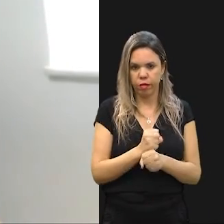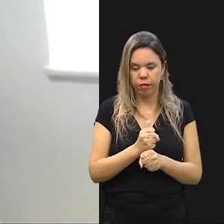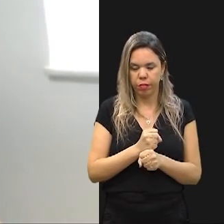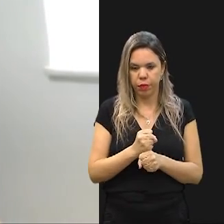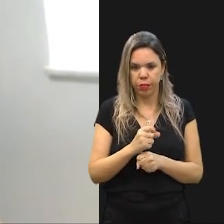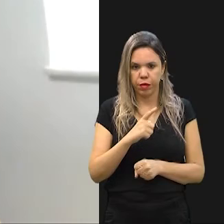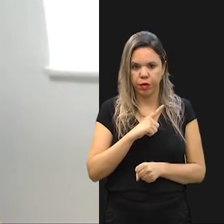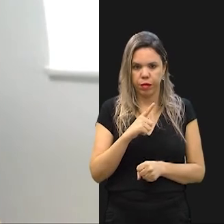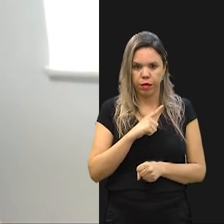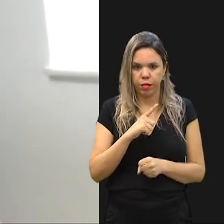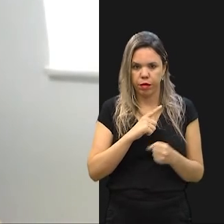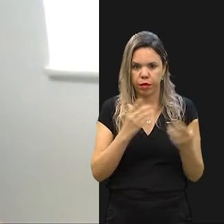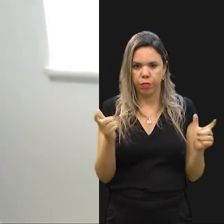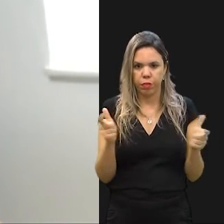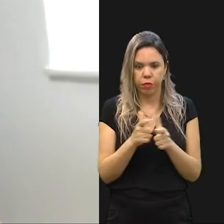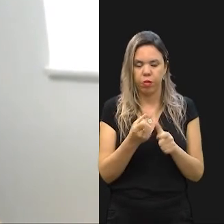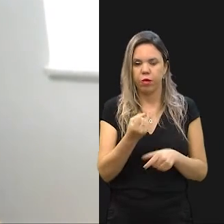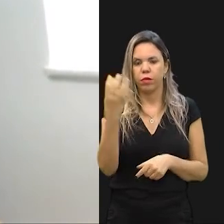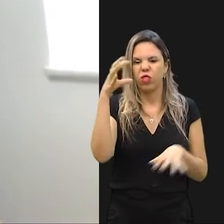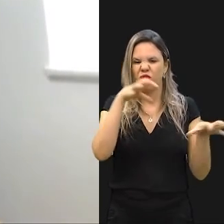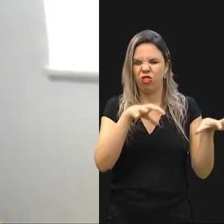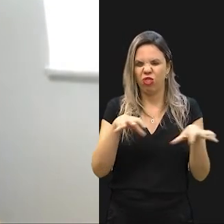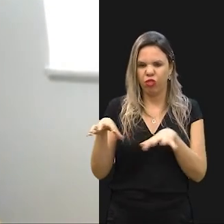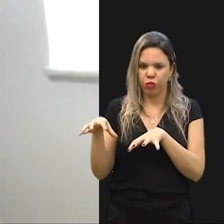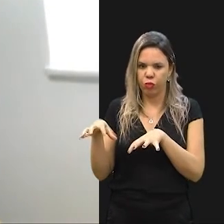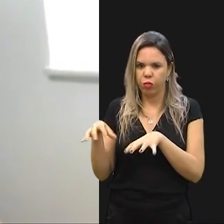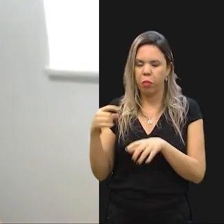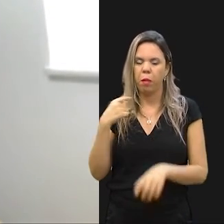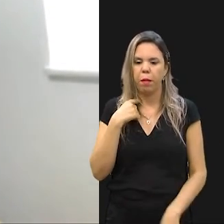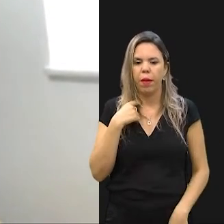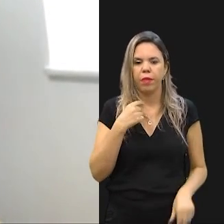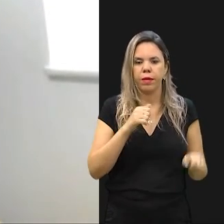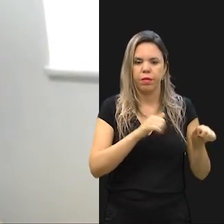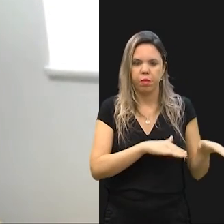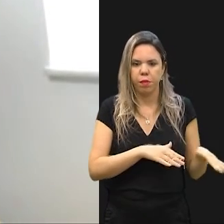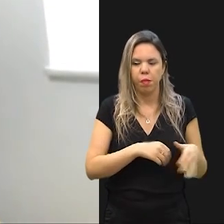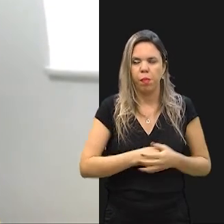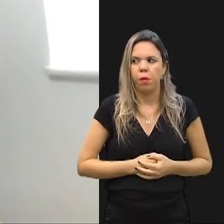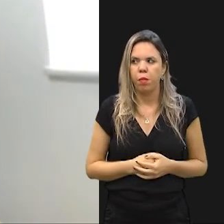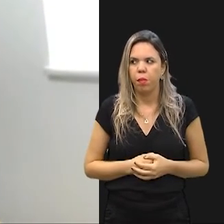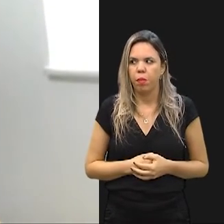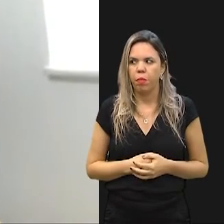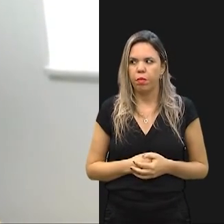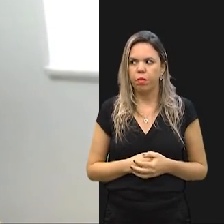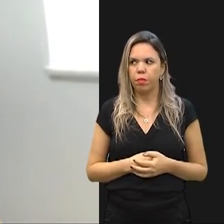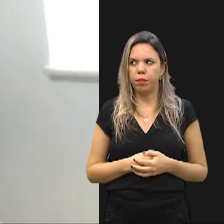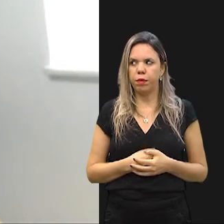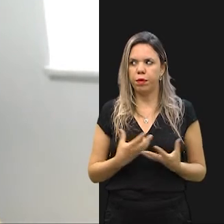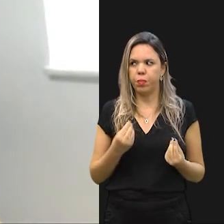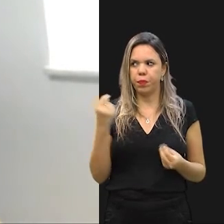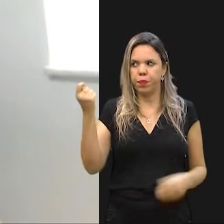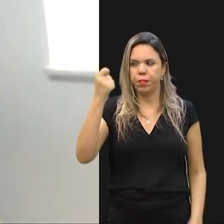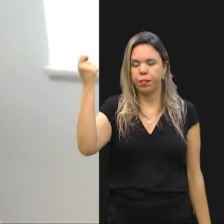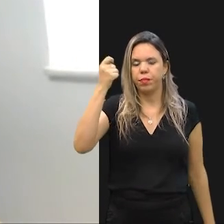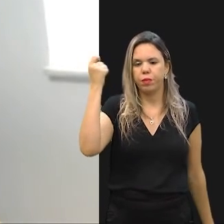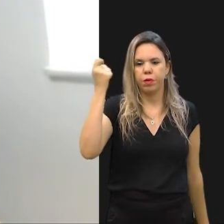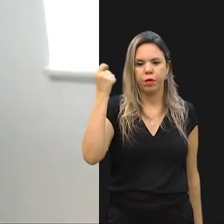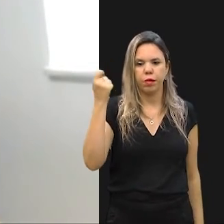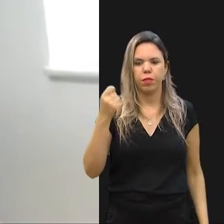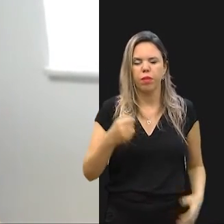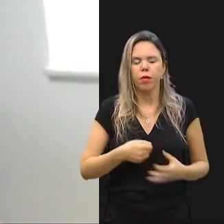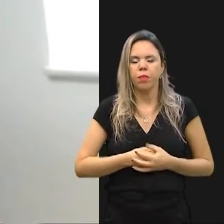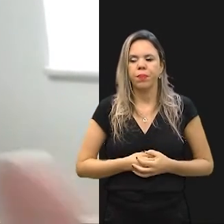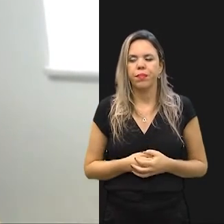teve o menor volume de chuva entre maio e setembro, né, muito, muito grave.